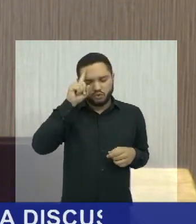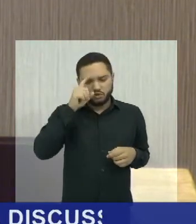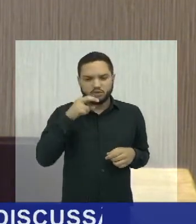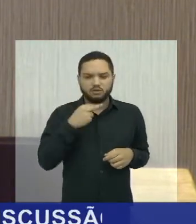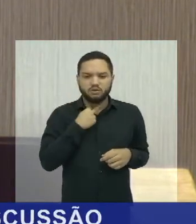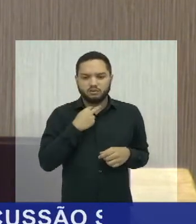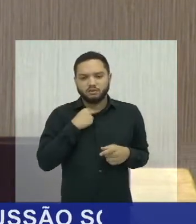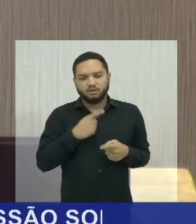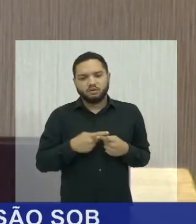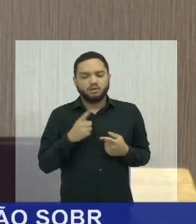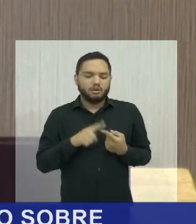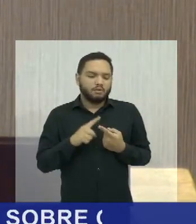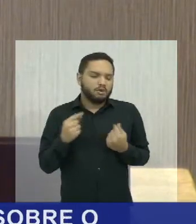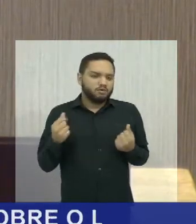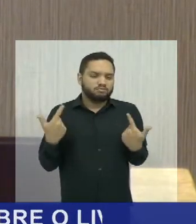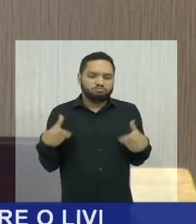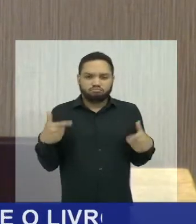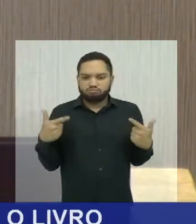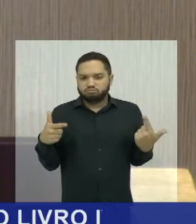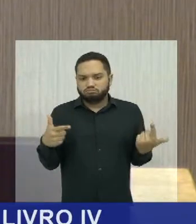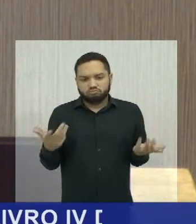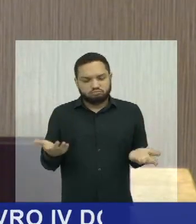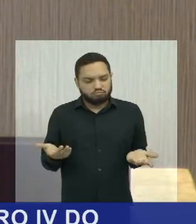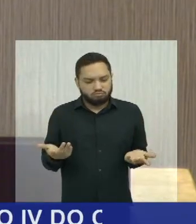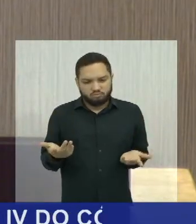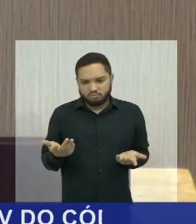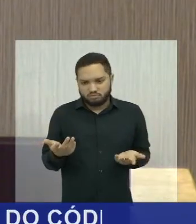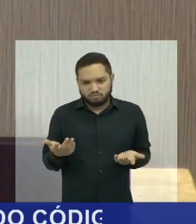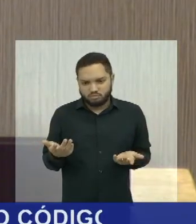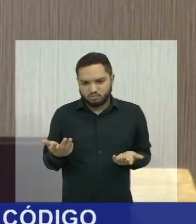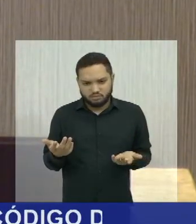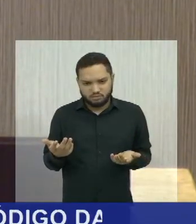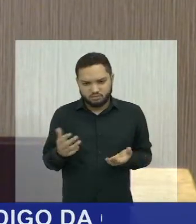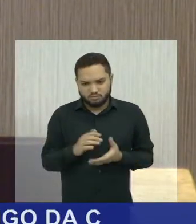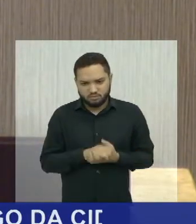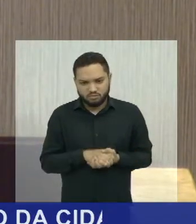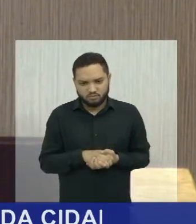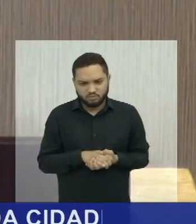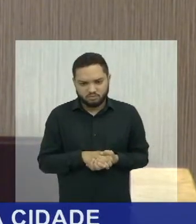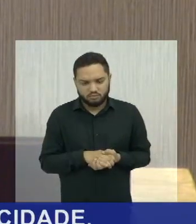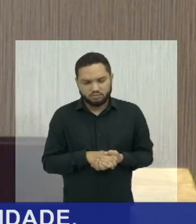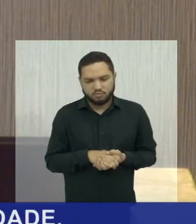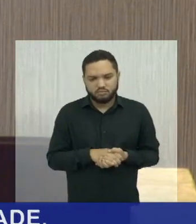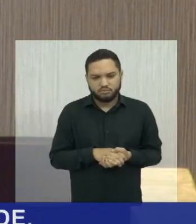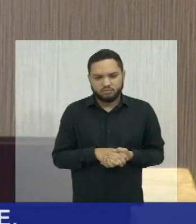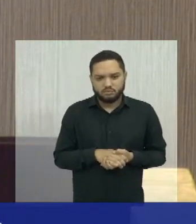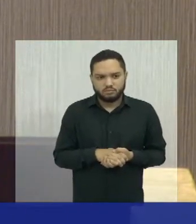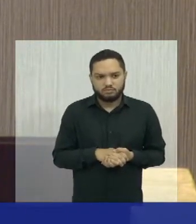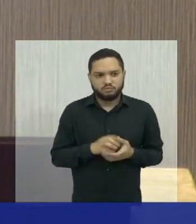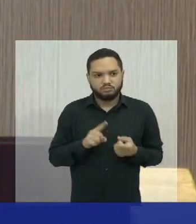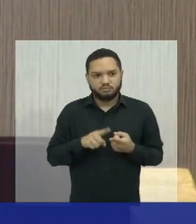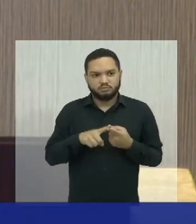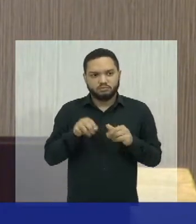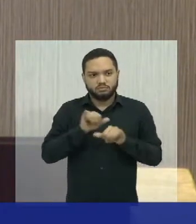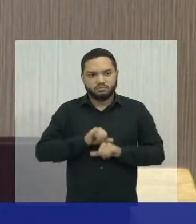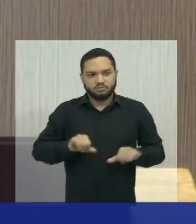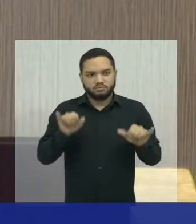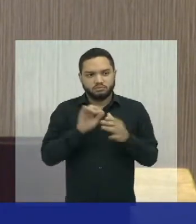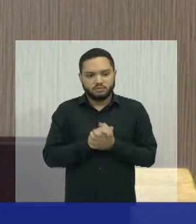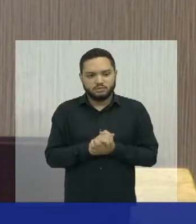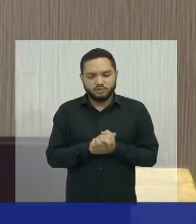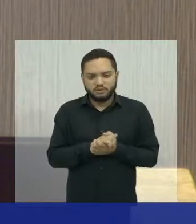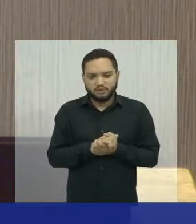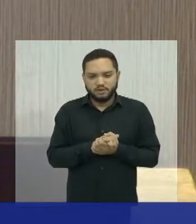nossos recursos nos dão essa alegria. Dizer a vocês que as pequenas escolas, elas